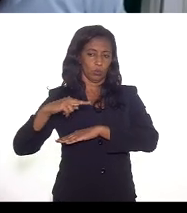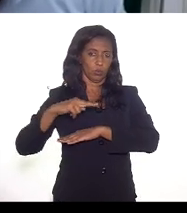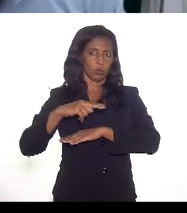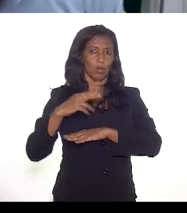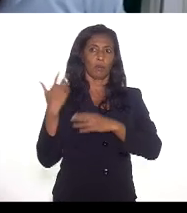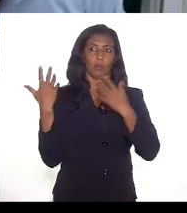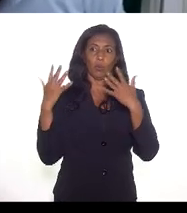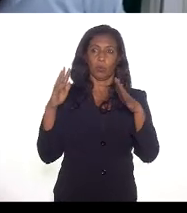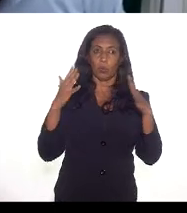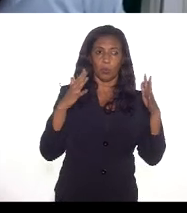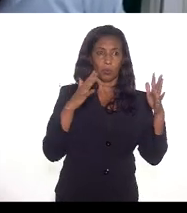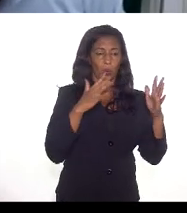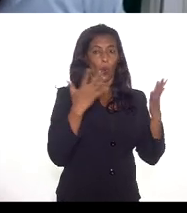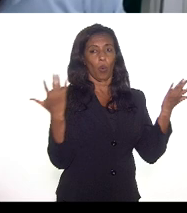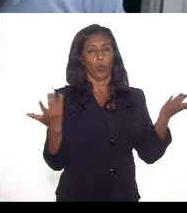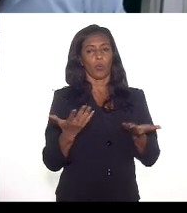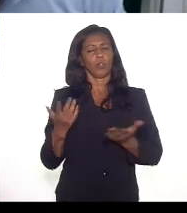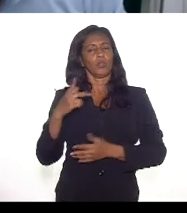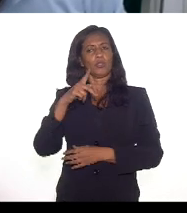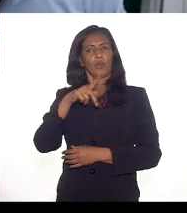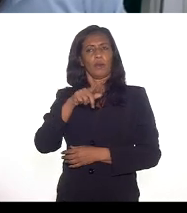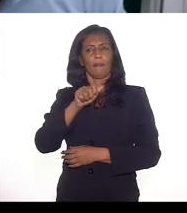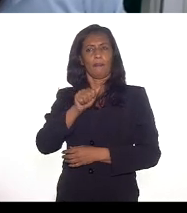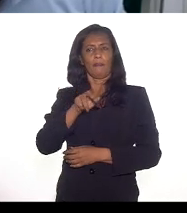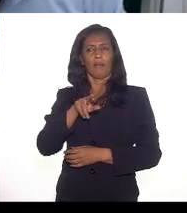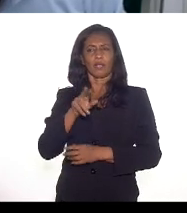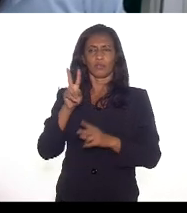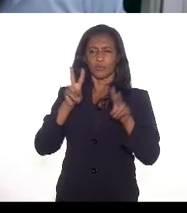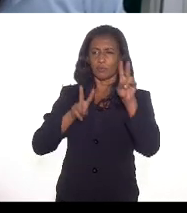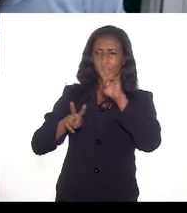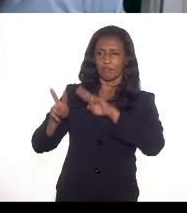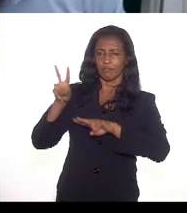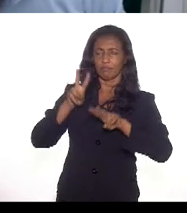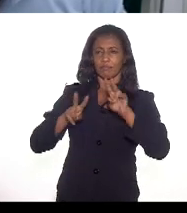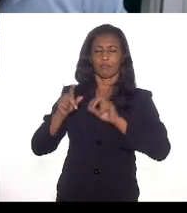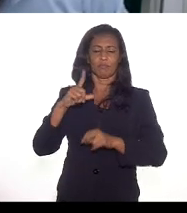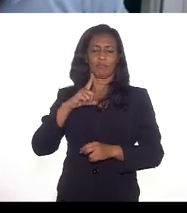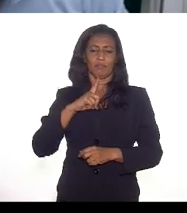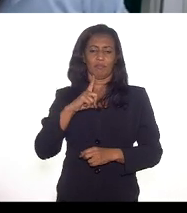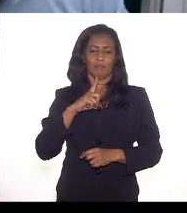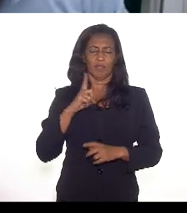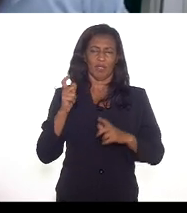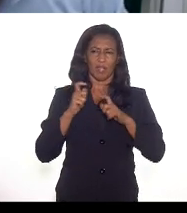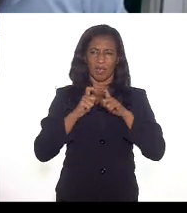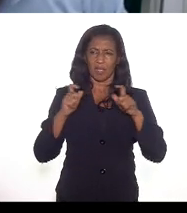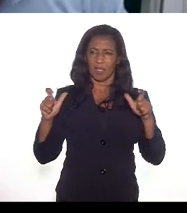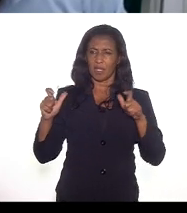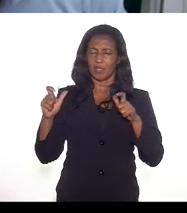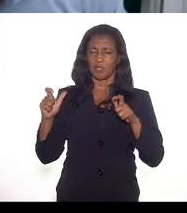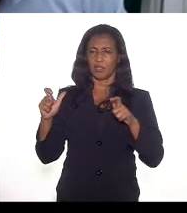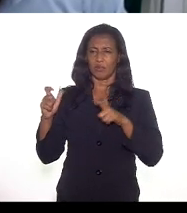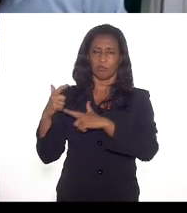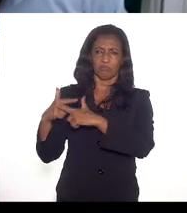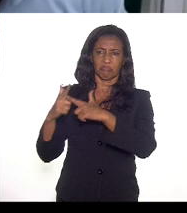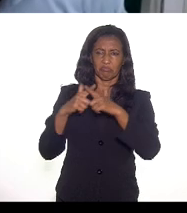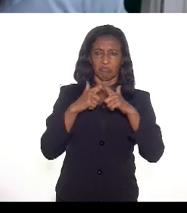hoje, se Paraty não é, tem a visibilidade que tem, grande parte disso partiu de um